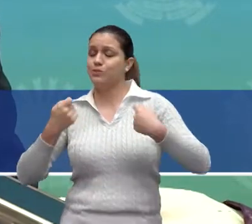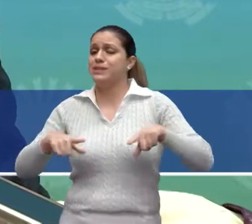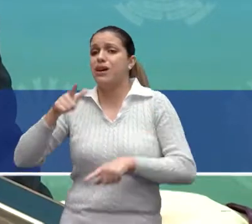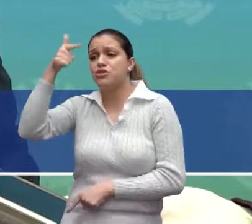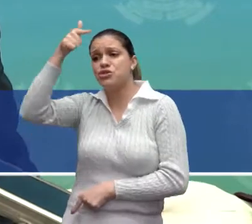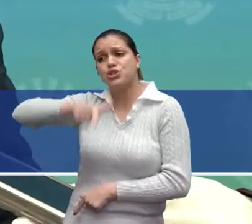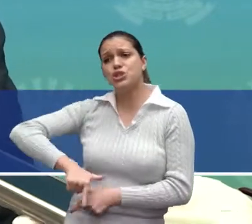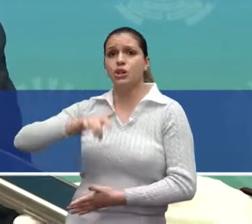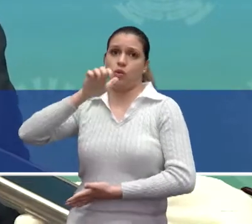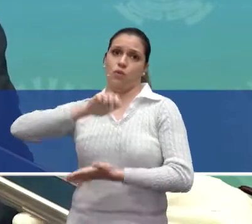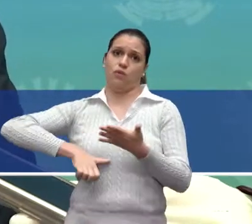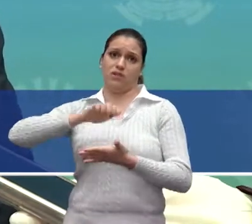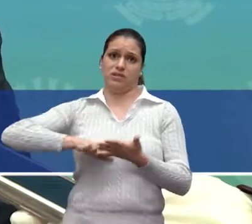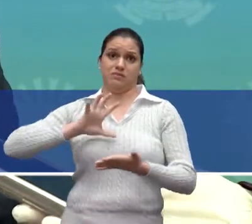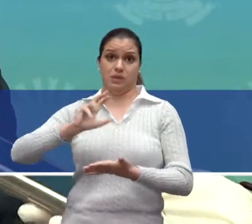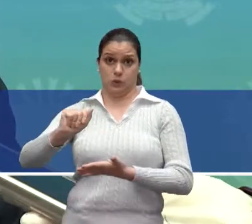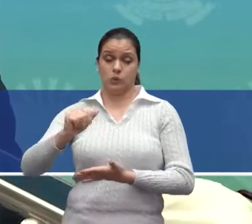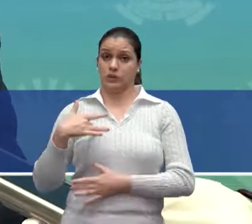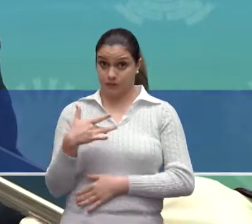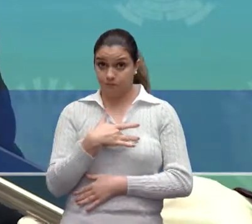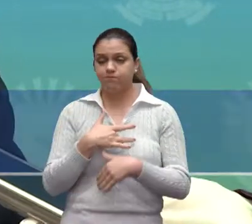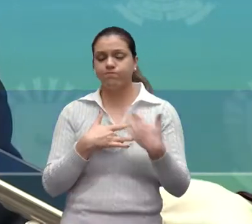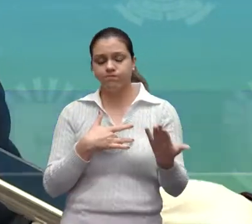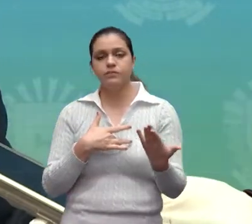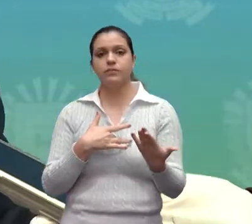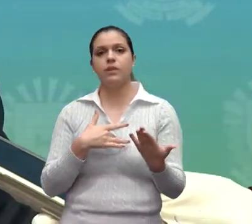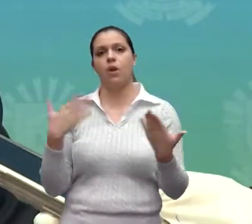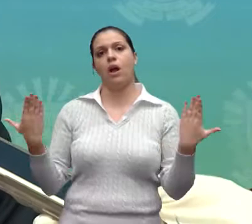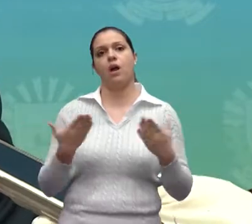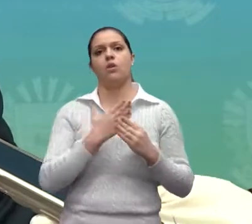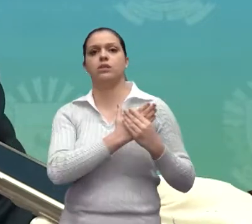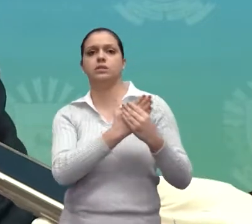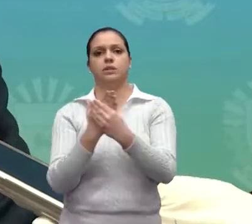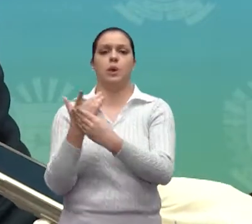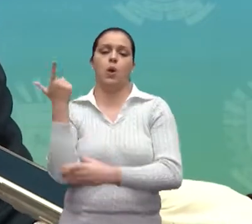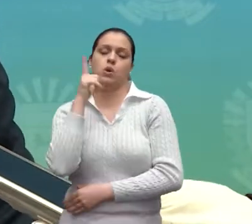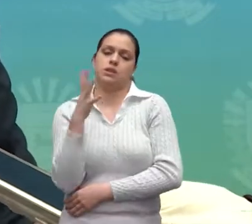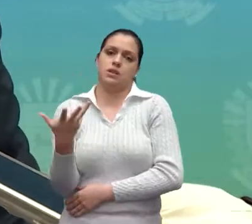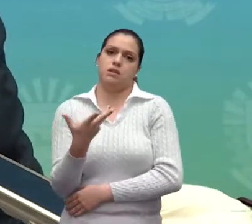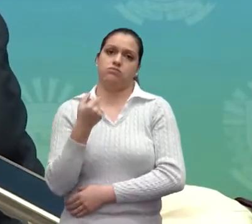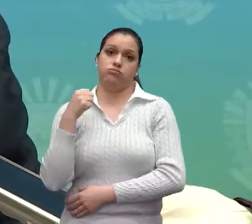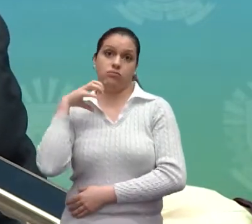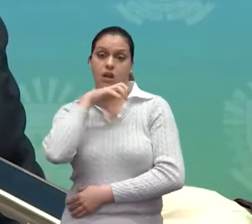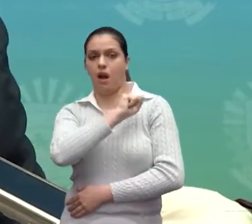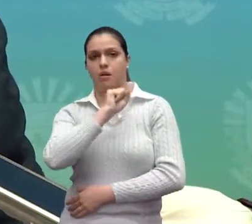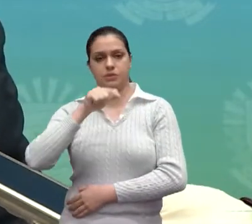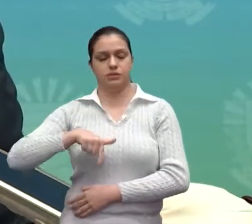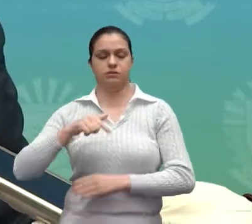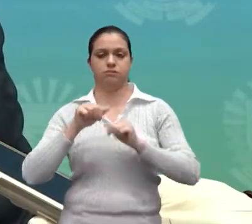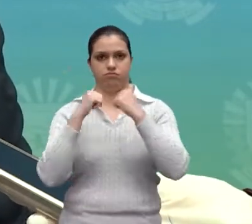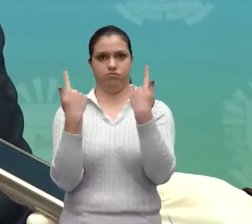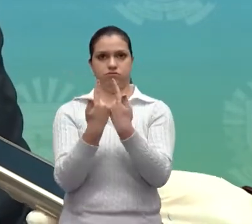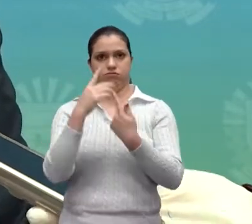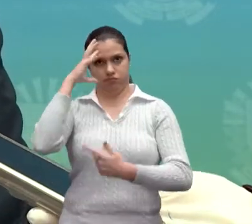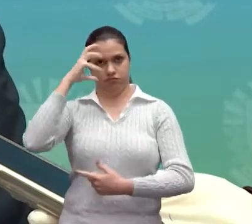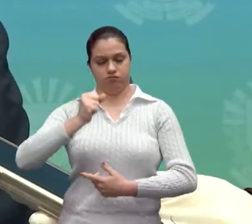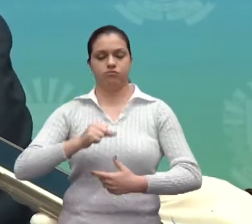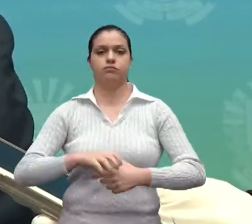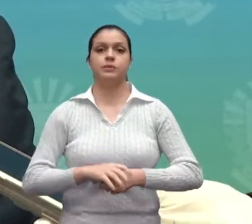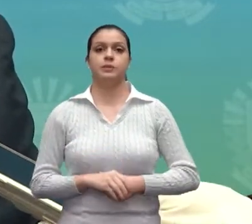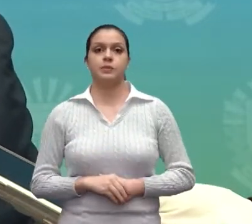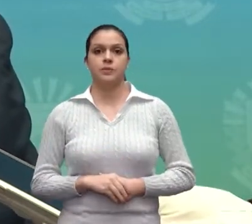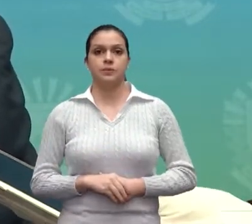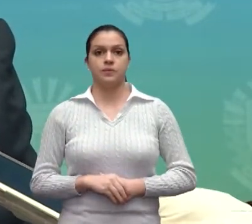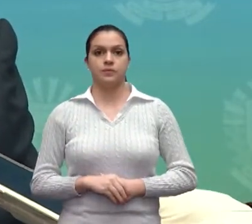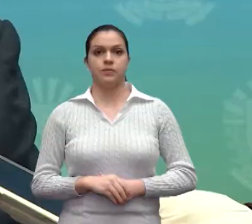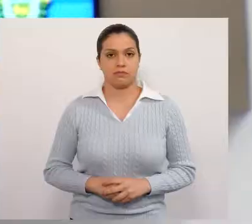venham ter novamente toda a despesa e realizar esses exames. Então foi aprovado na comissão nesta manhã e obviamente que a gente está dando tramitação e celeridade aos projetos que